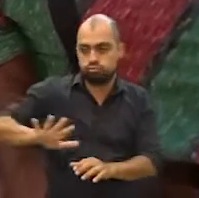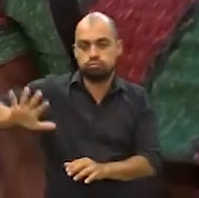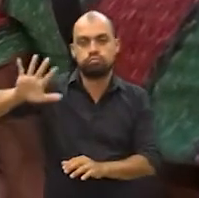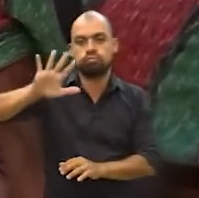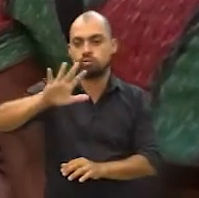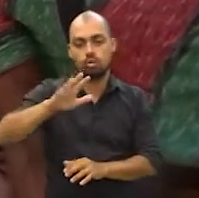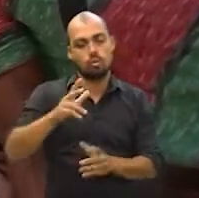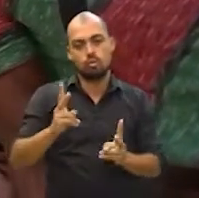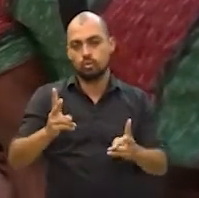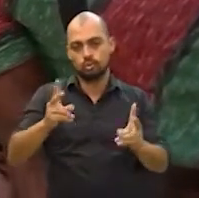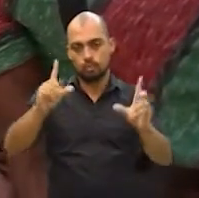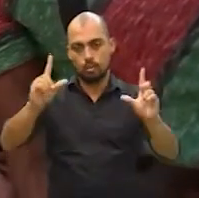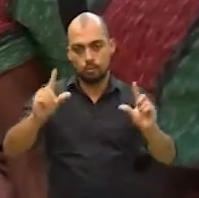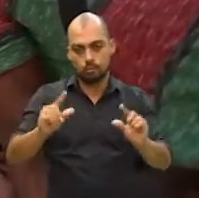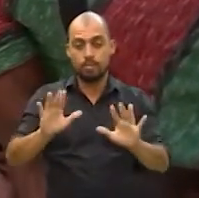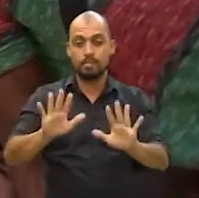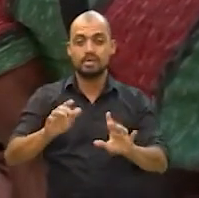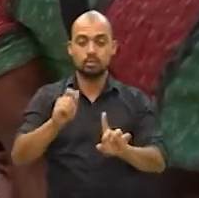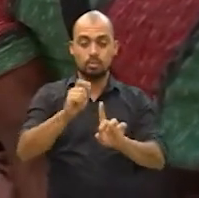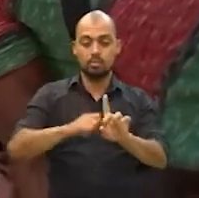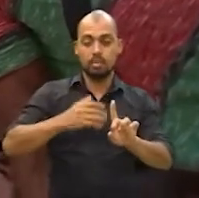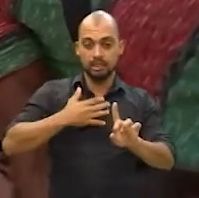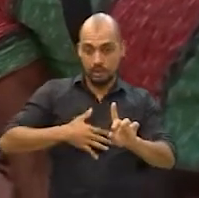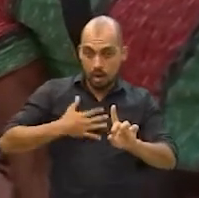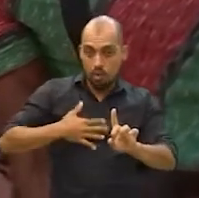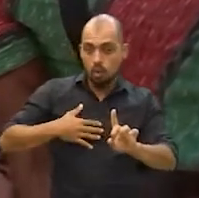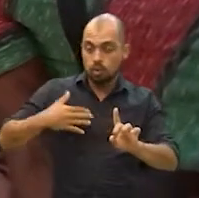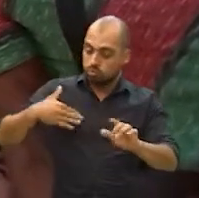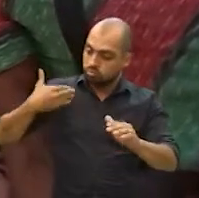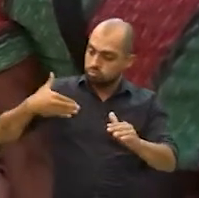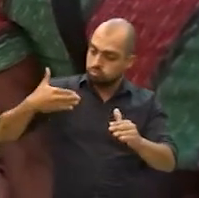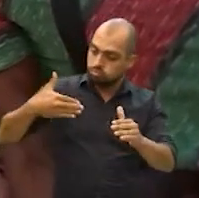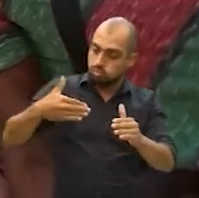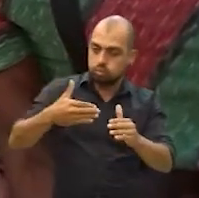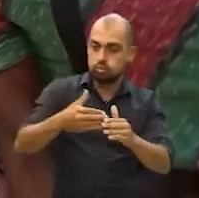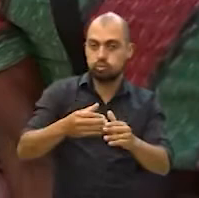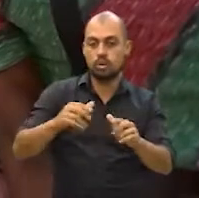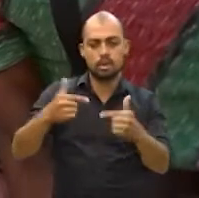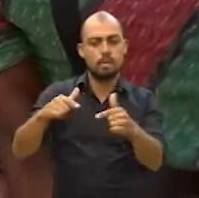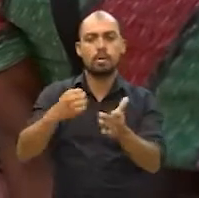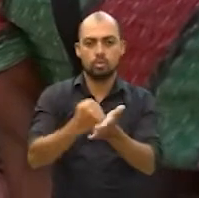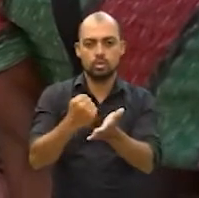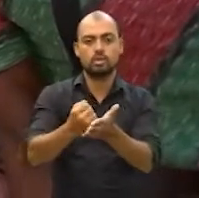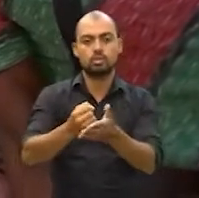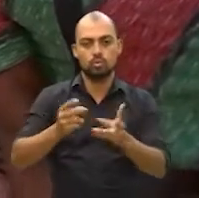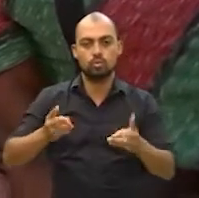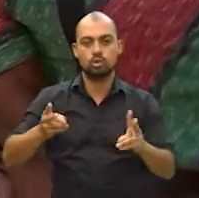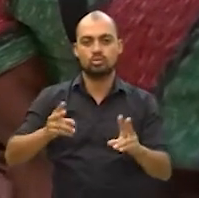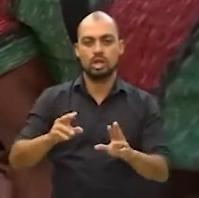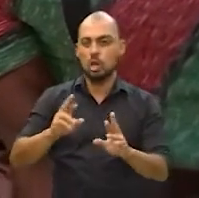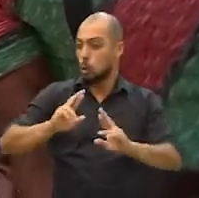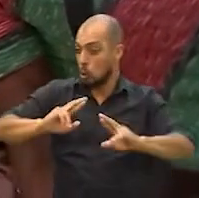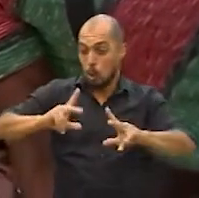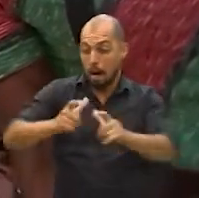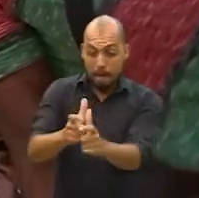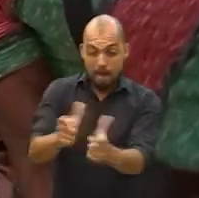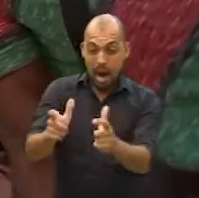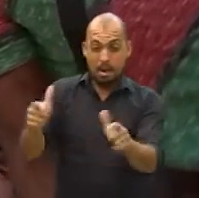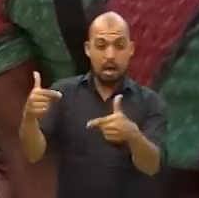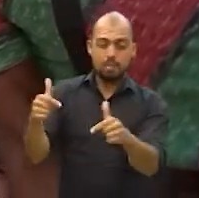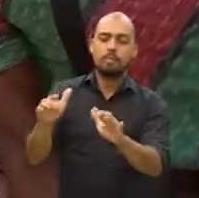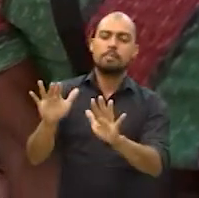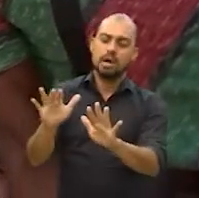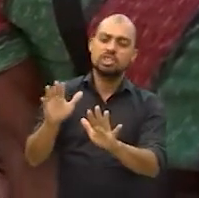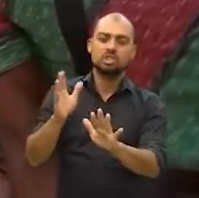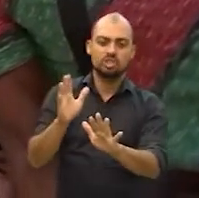gente sente de agosto para cá, uma pequena retomada, né? Ainda não muito significativa,